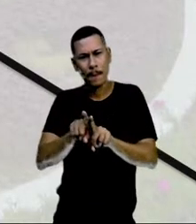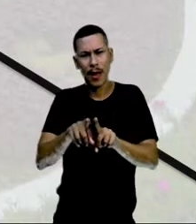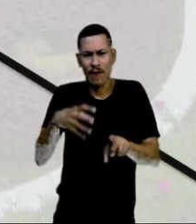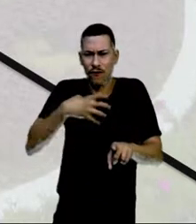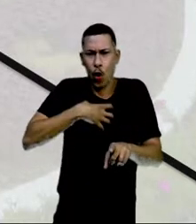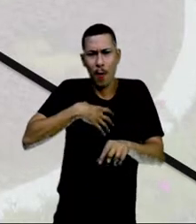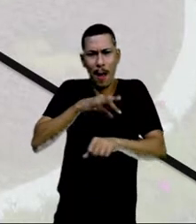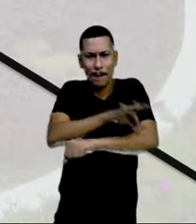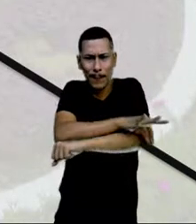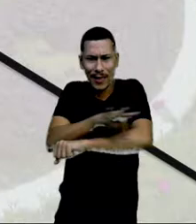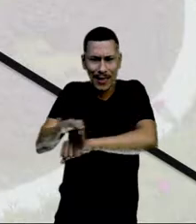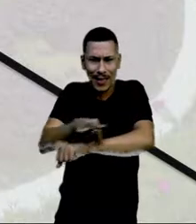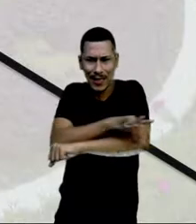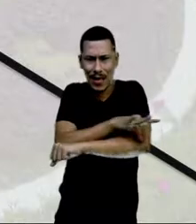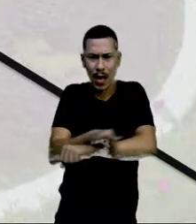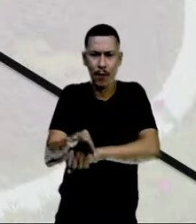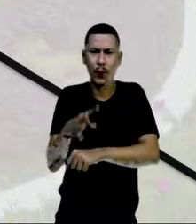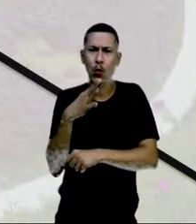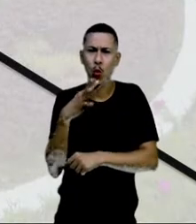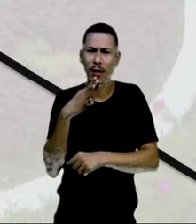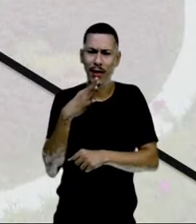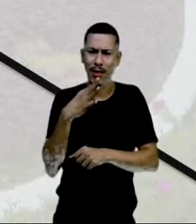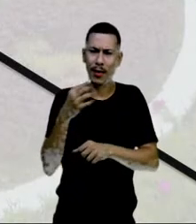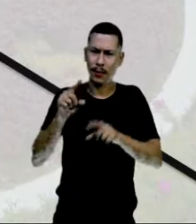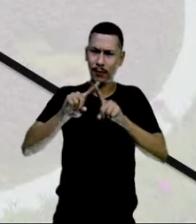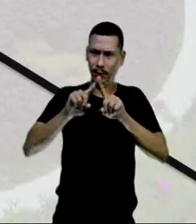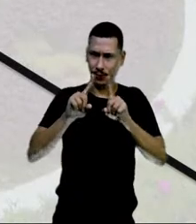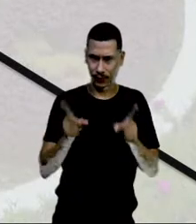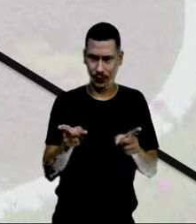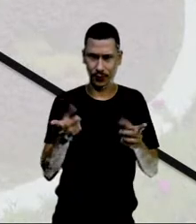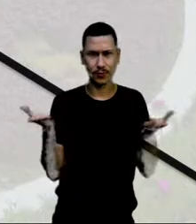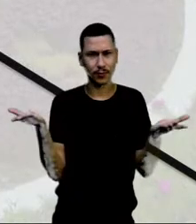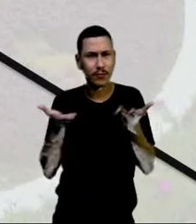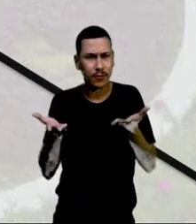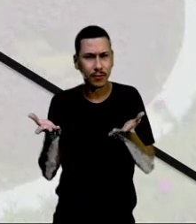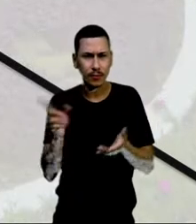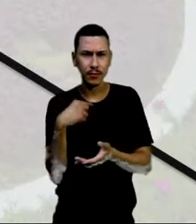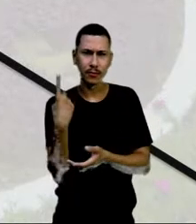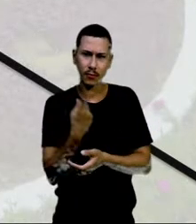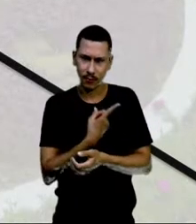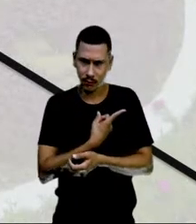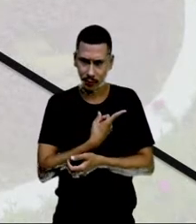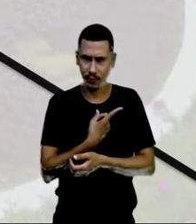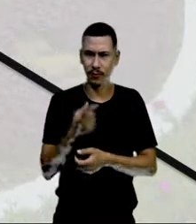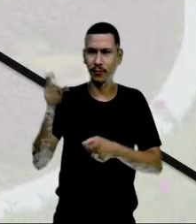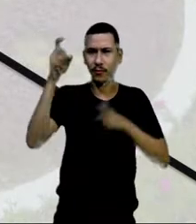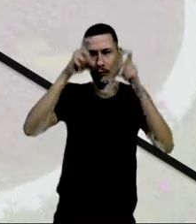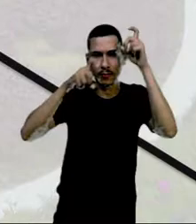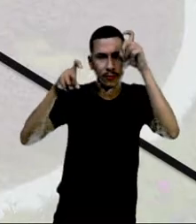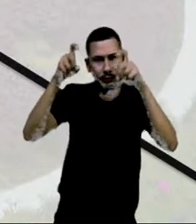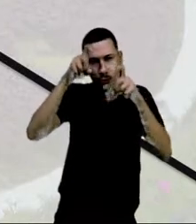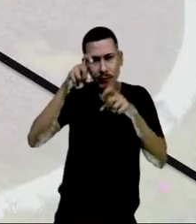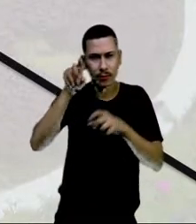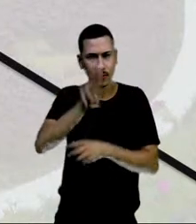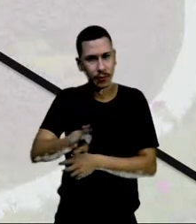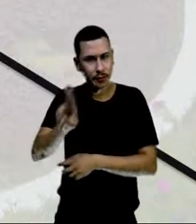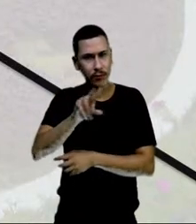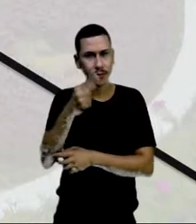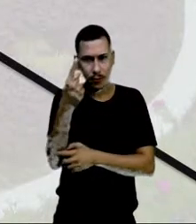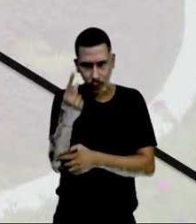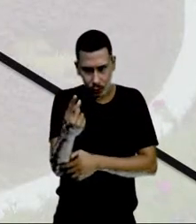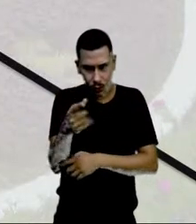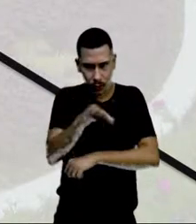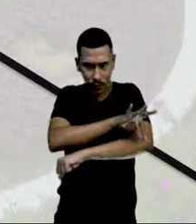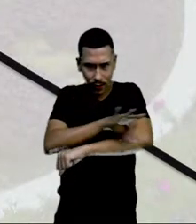que são mais conhecidas. Porém, nesse momento, a gente vai se preocupar com uma delas, a